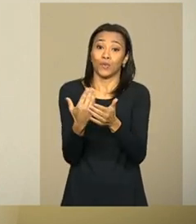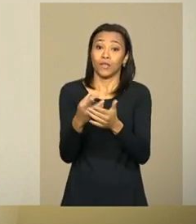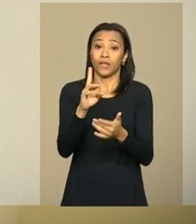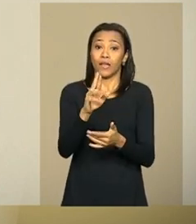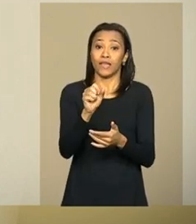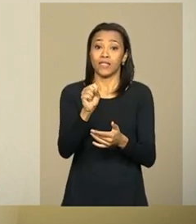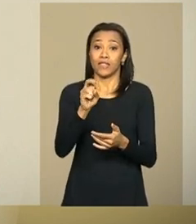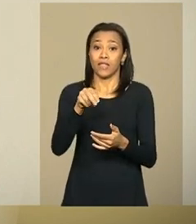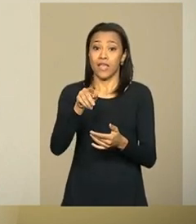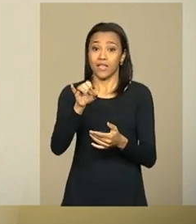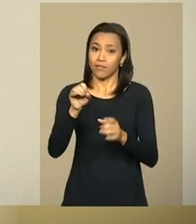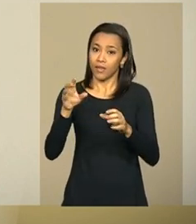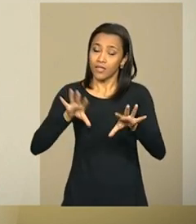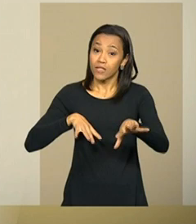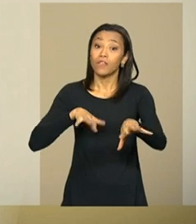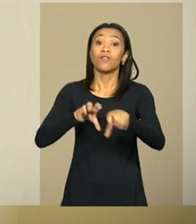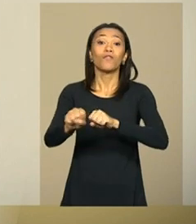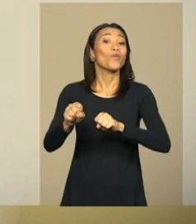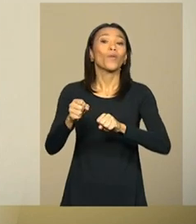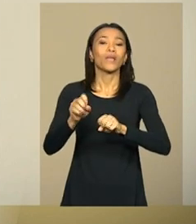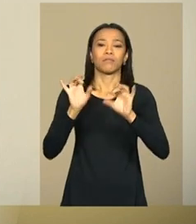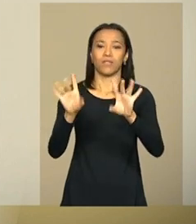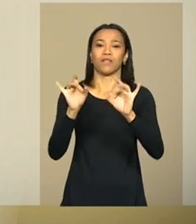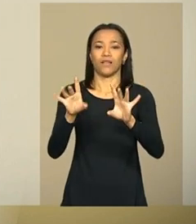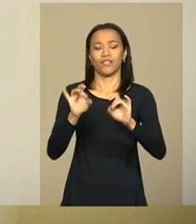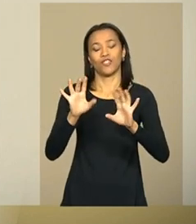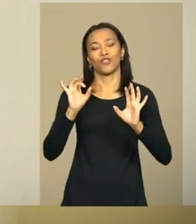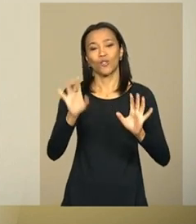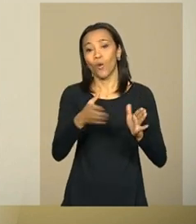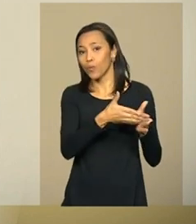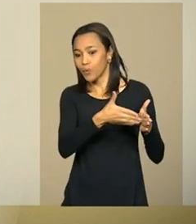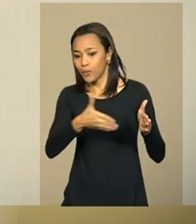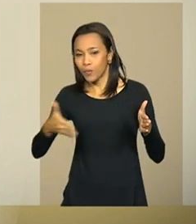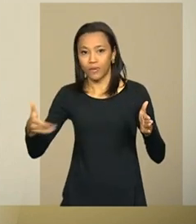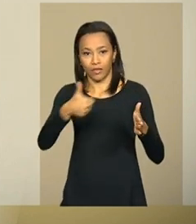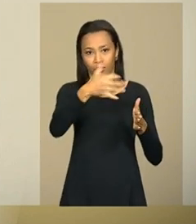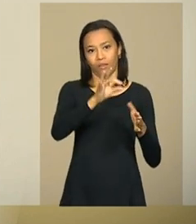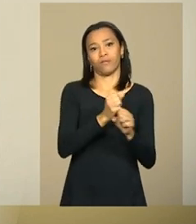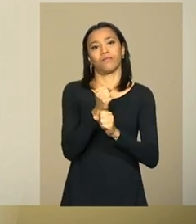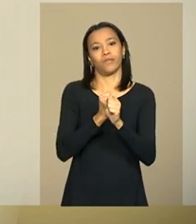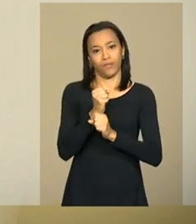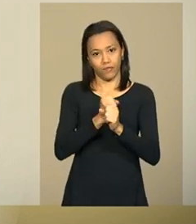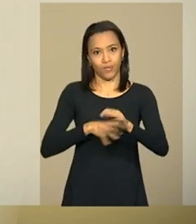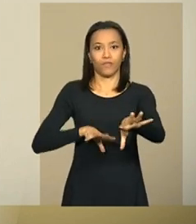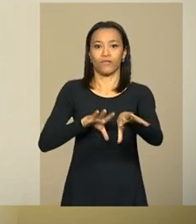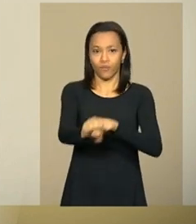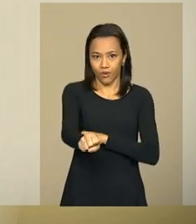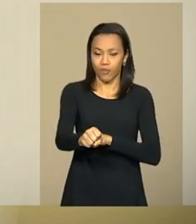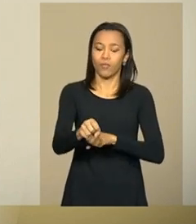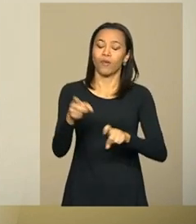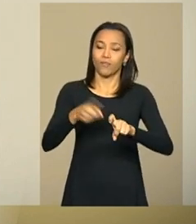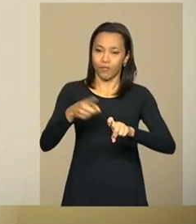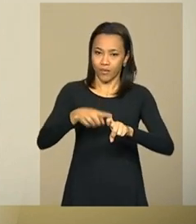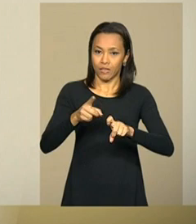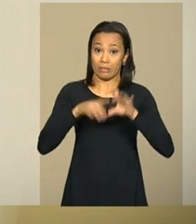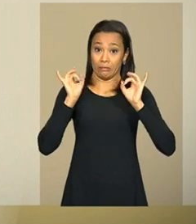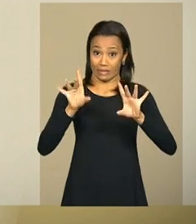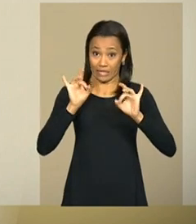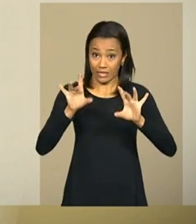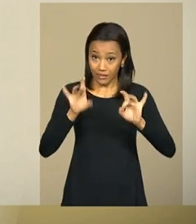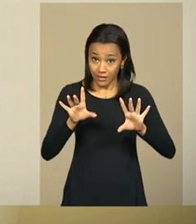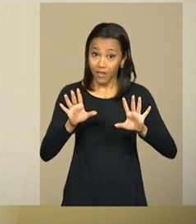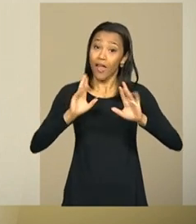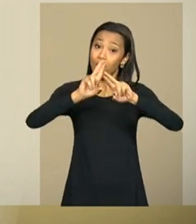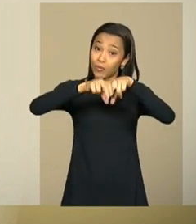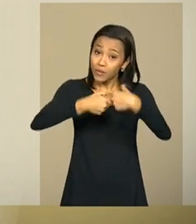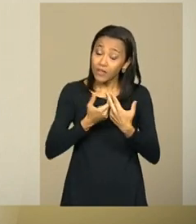se tornar um especialista só aí Luciano são mais de 10 anos para formar um médico especialista exatamente